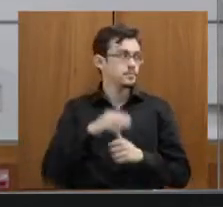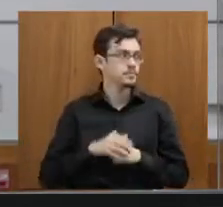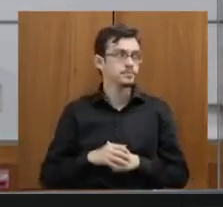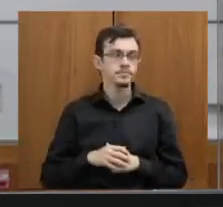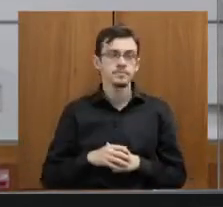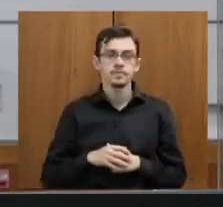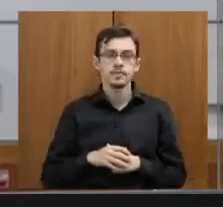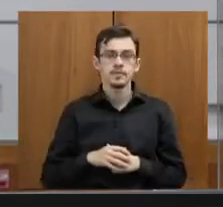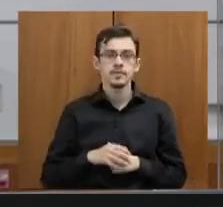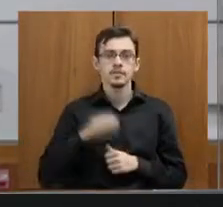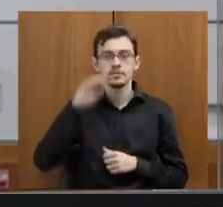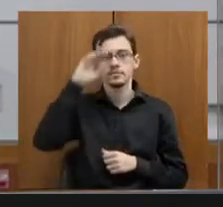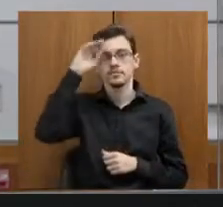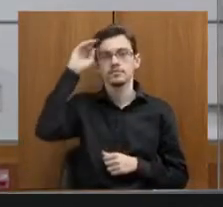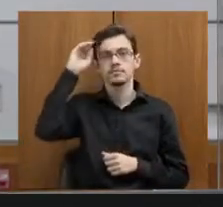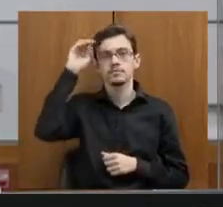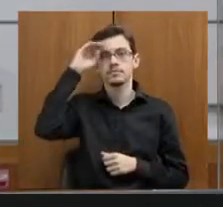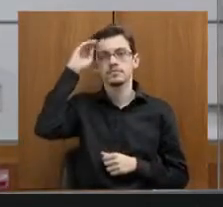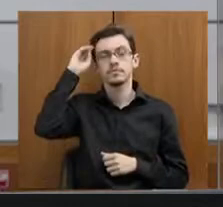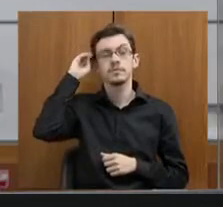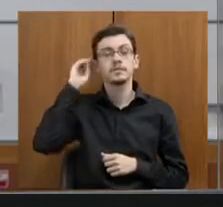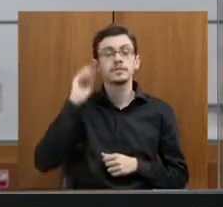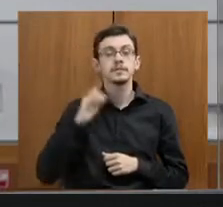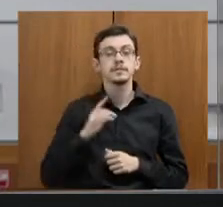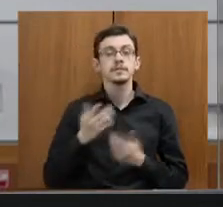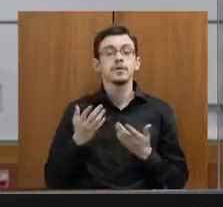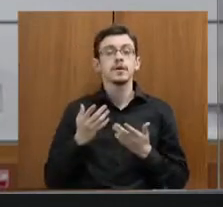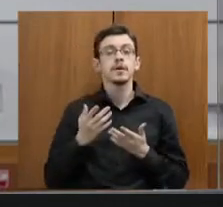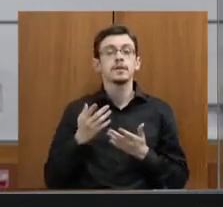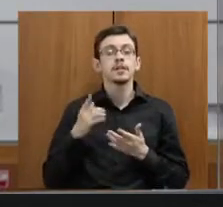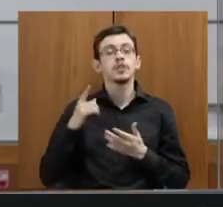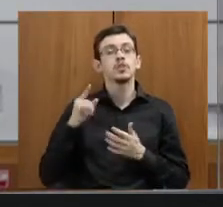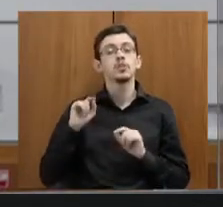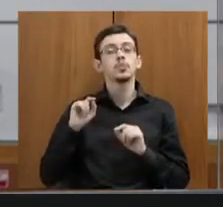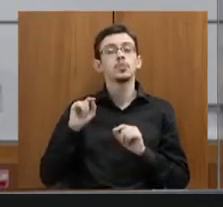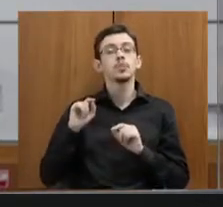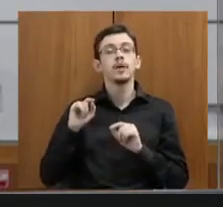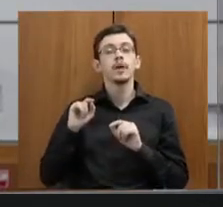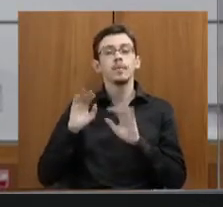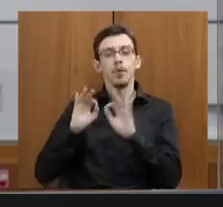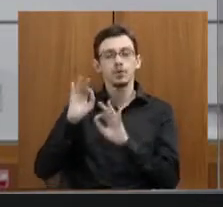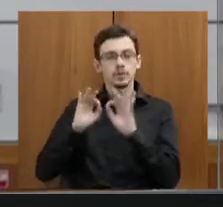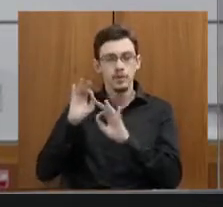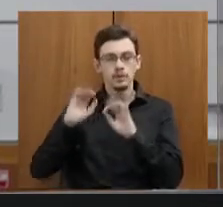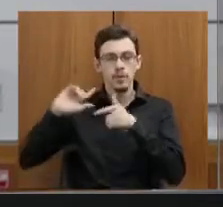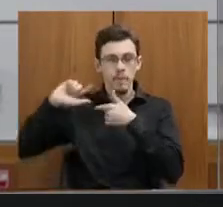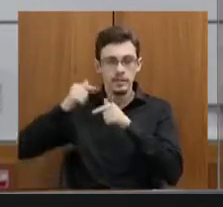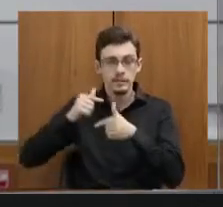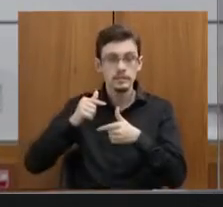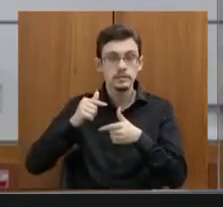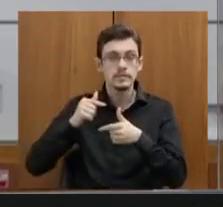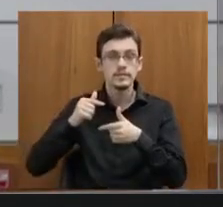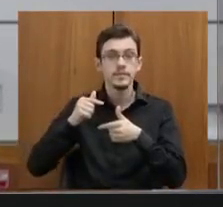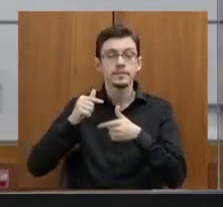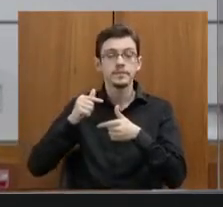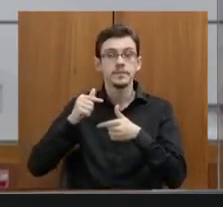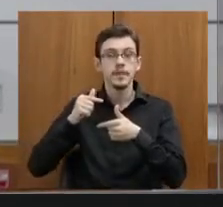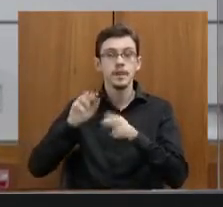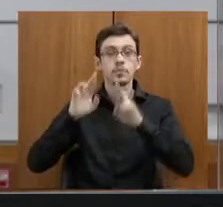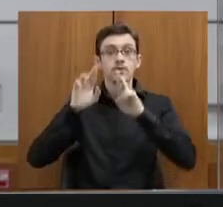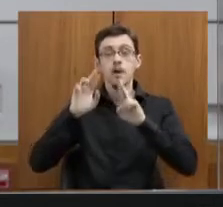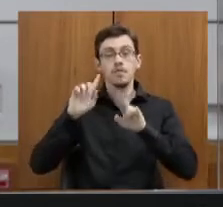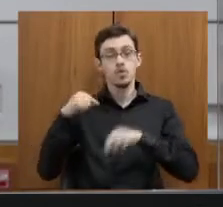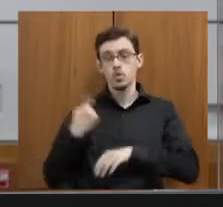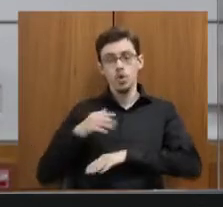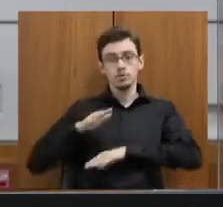tradição de matriz africana É nesse processo organizacional que ele se dá no Brasil essa prática e se dá a partir de nós